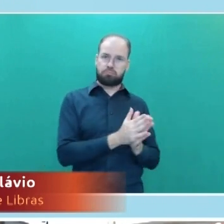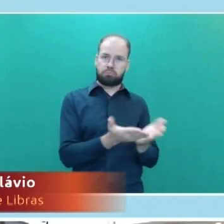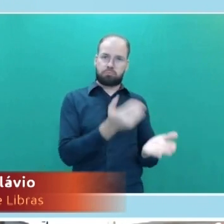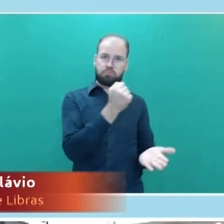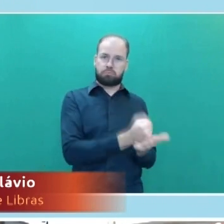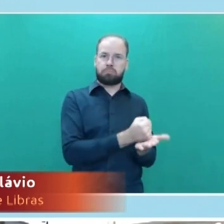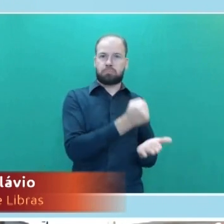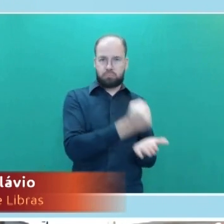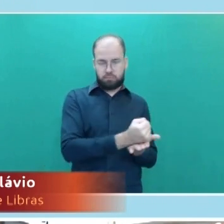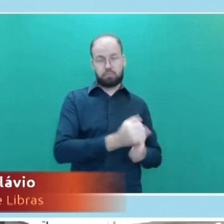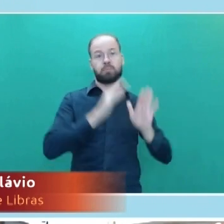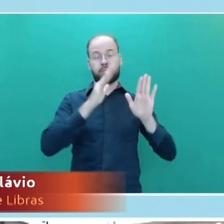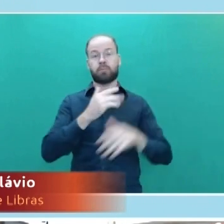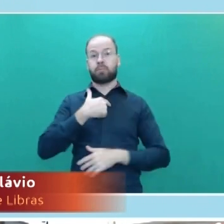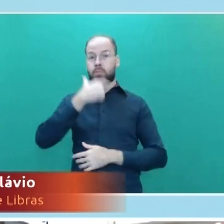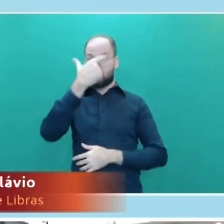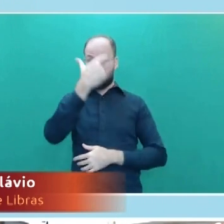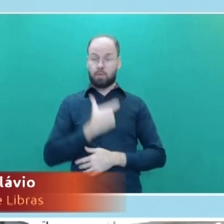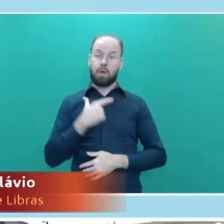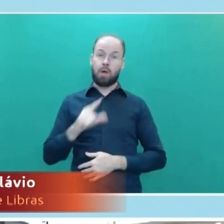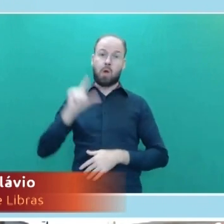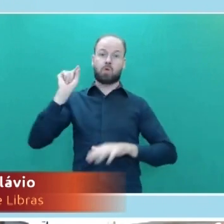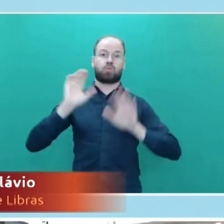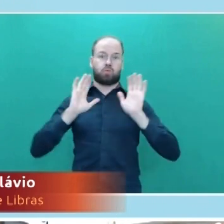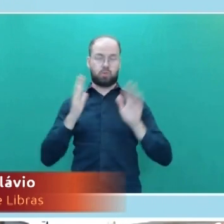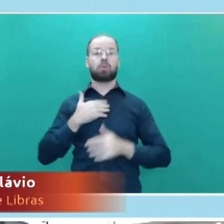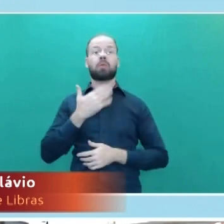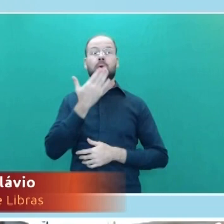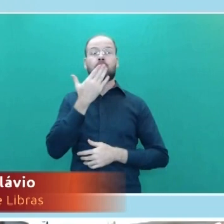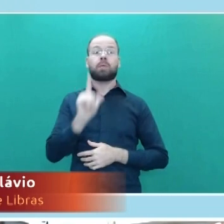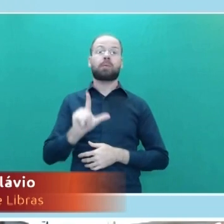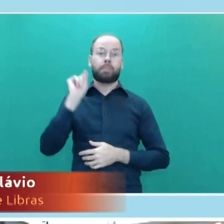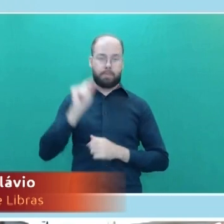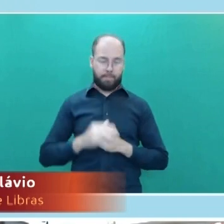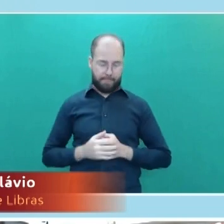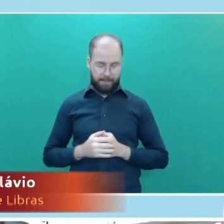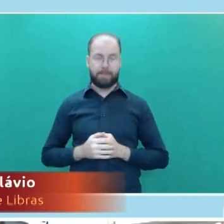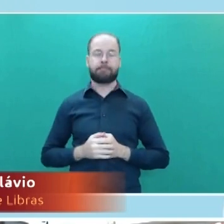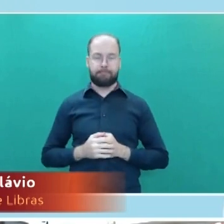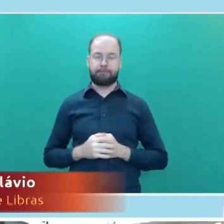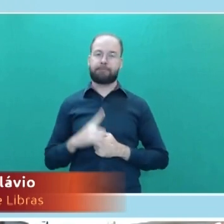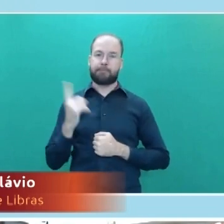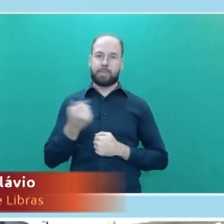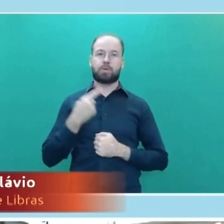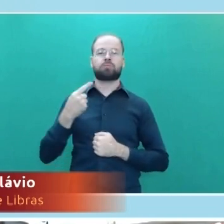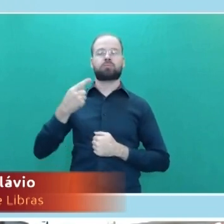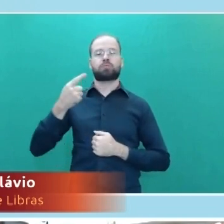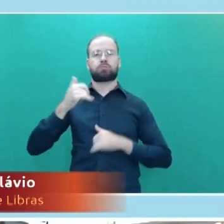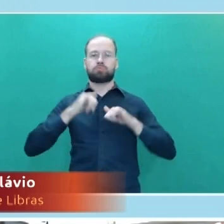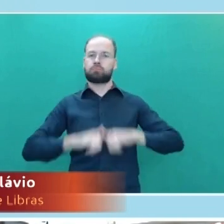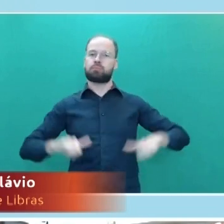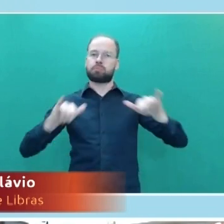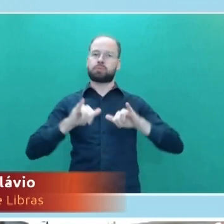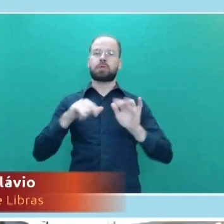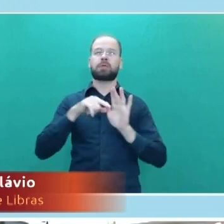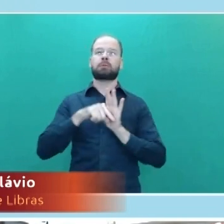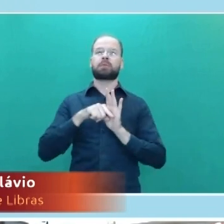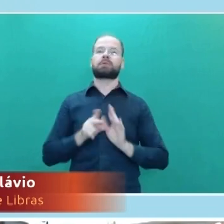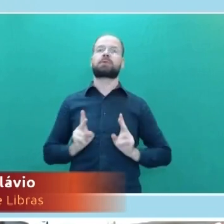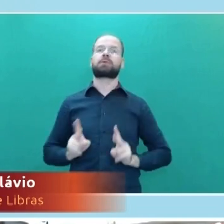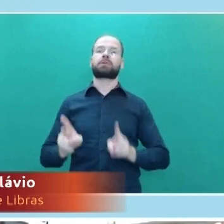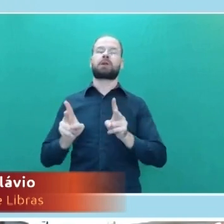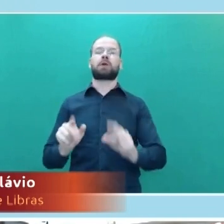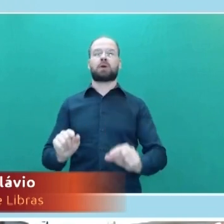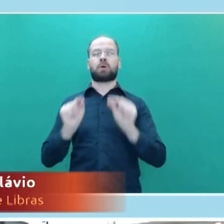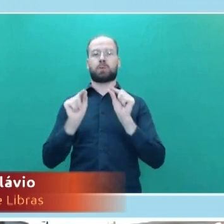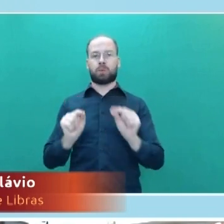vai do trabalhador, vai da opção dele. O nosso discurso, as nossas pesquisas sempre vão nos sistemas,